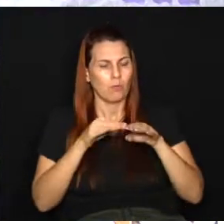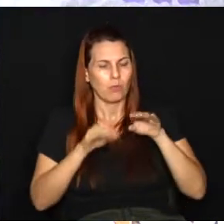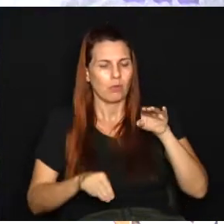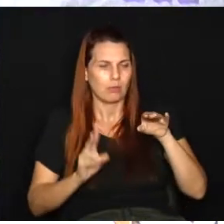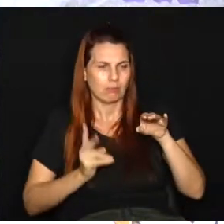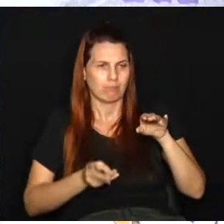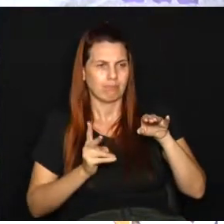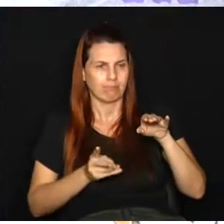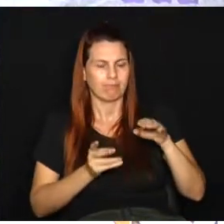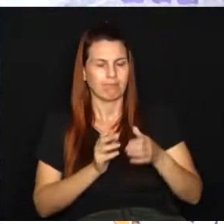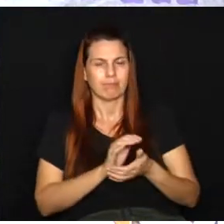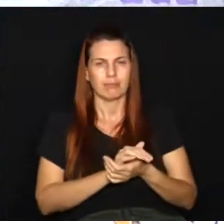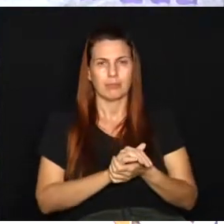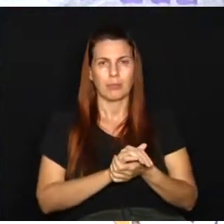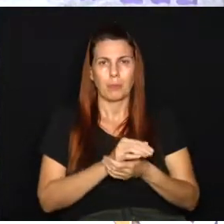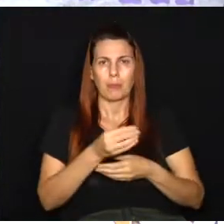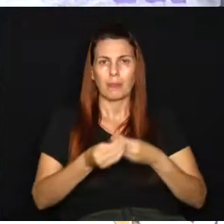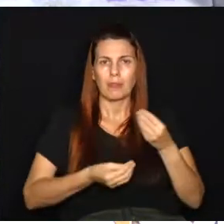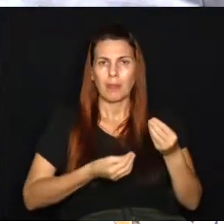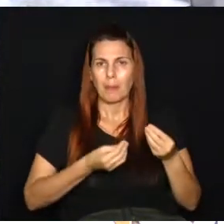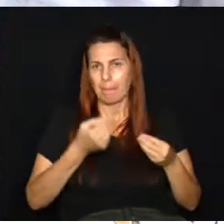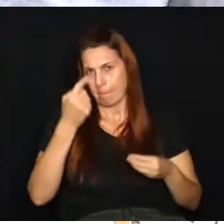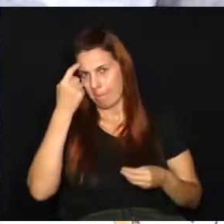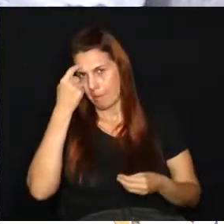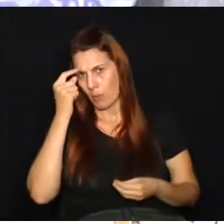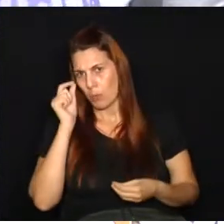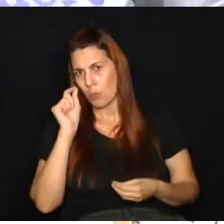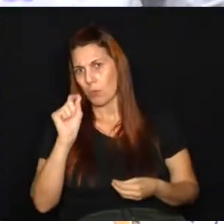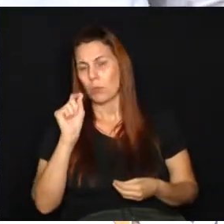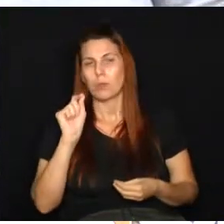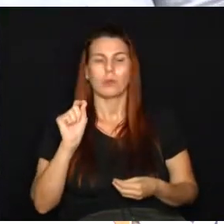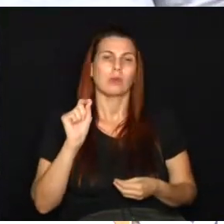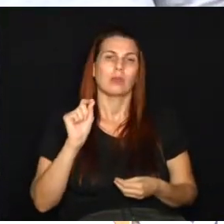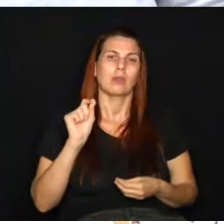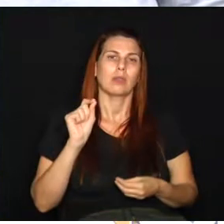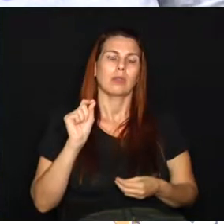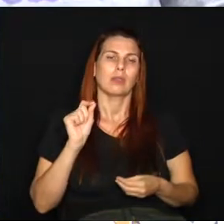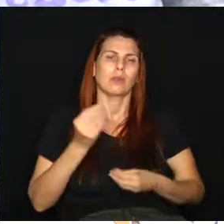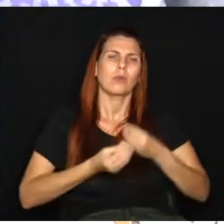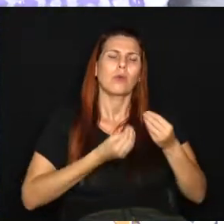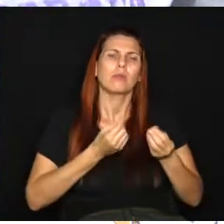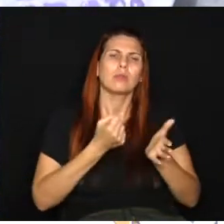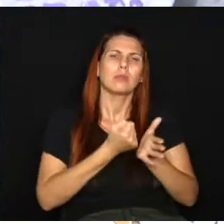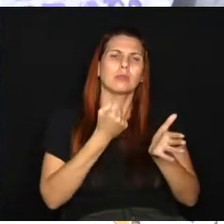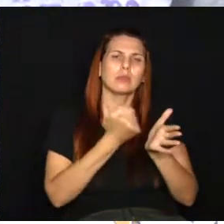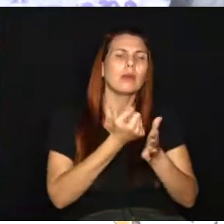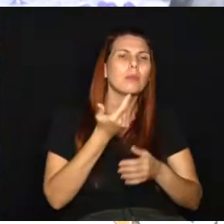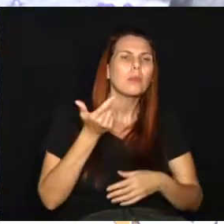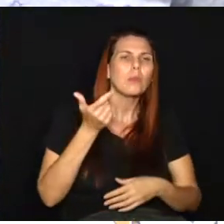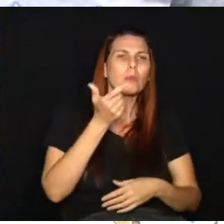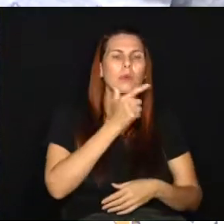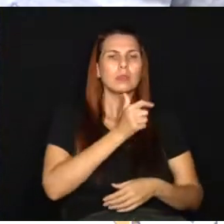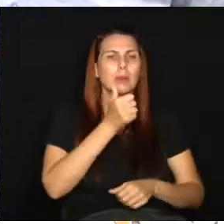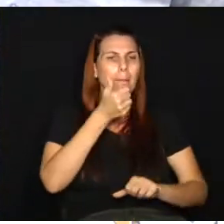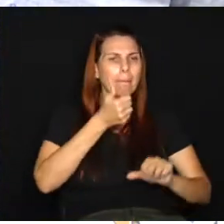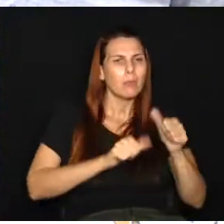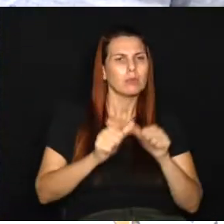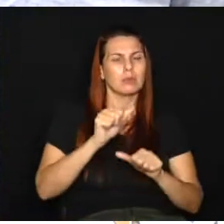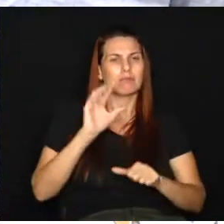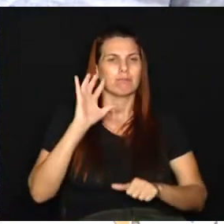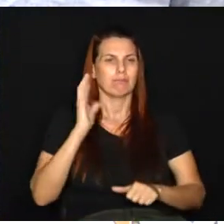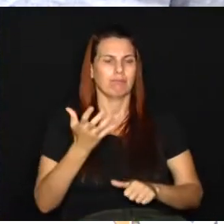colocada, e como que a gente pensa sobre elas e como que a gente pensa como lutar para mudar essa situação, né?